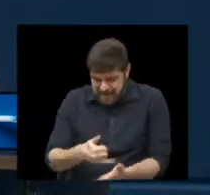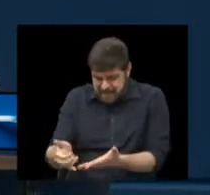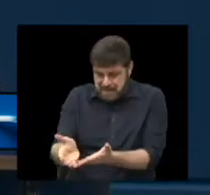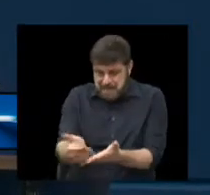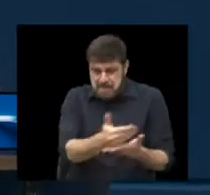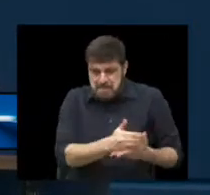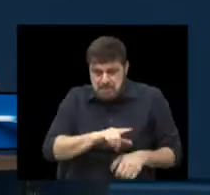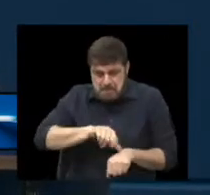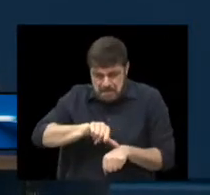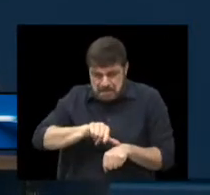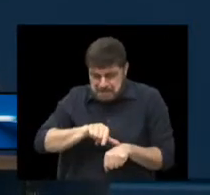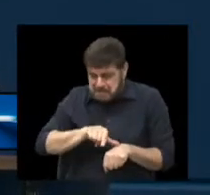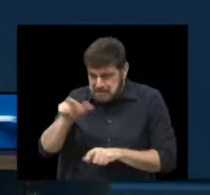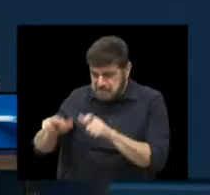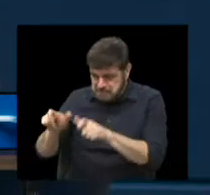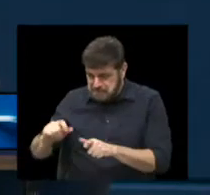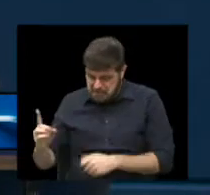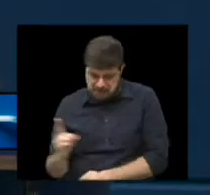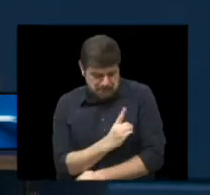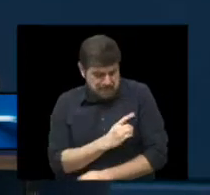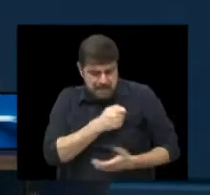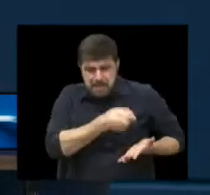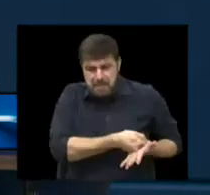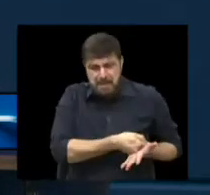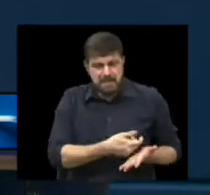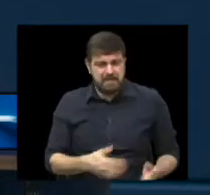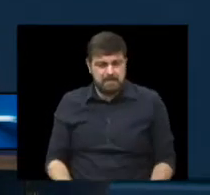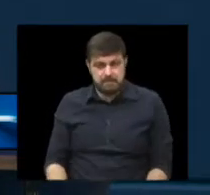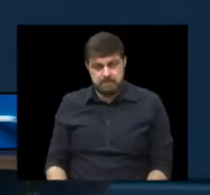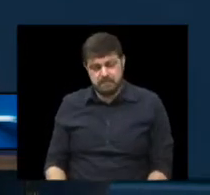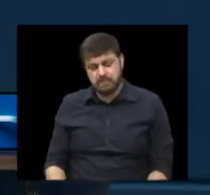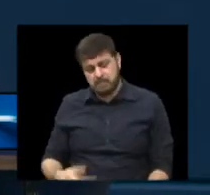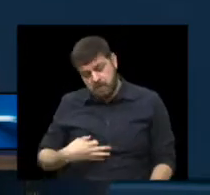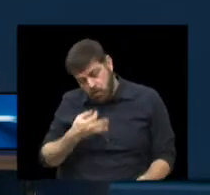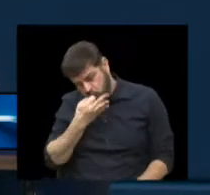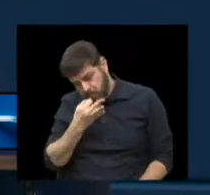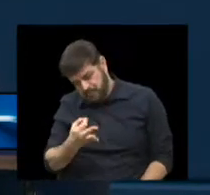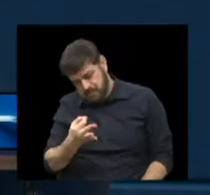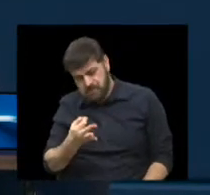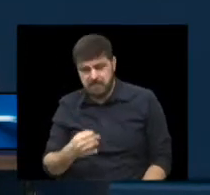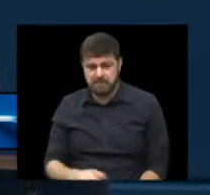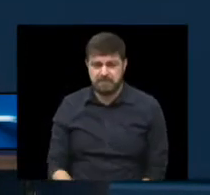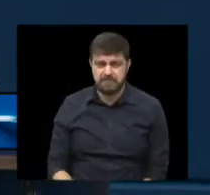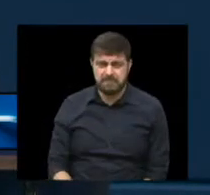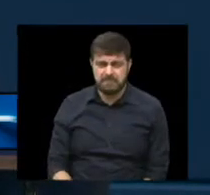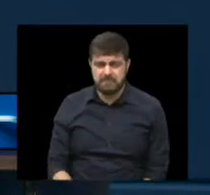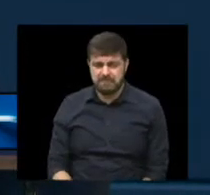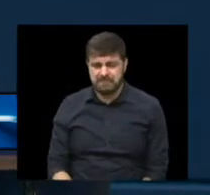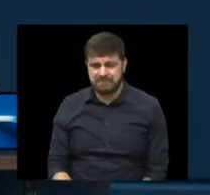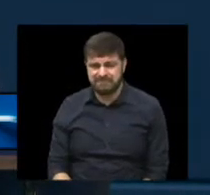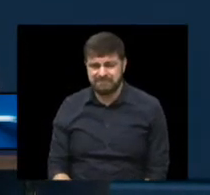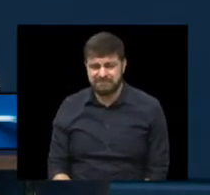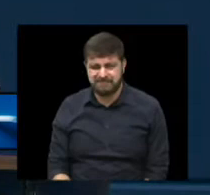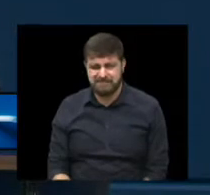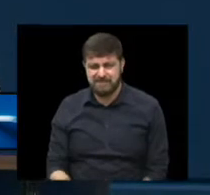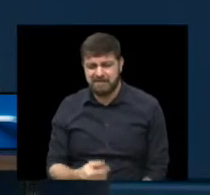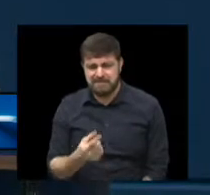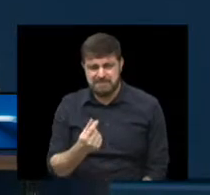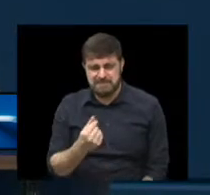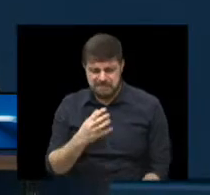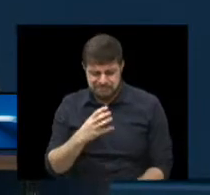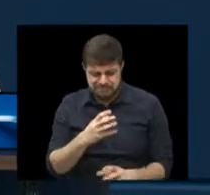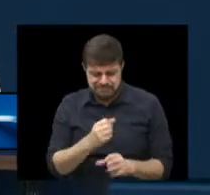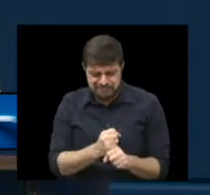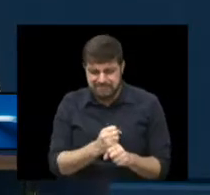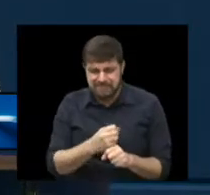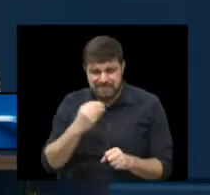imediato com o refis. Eu acredito que esse baixo